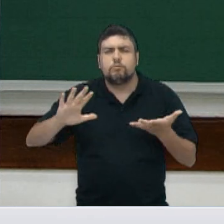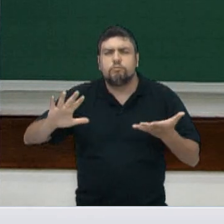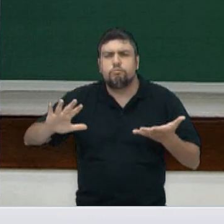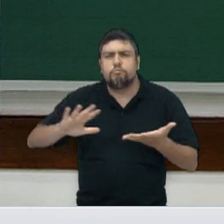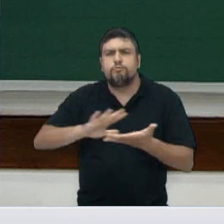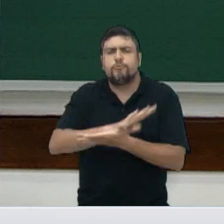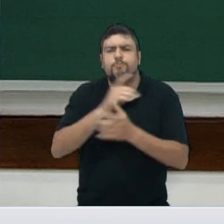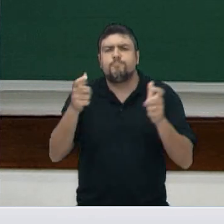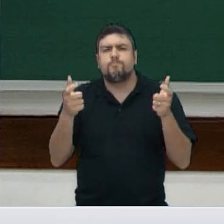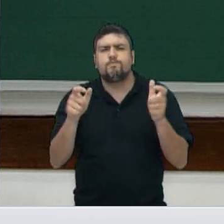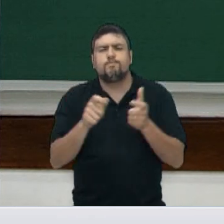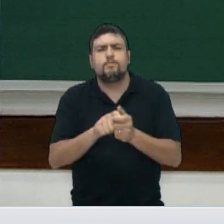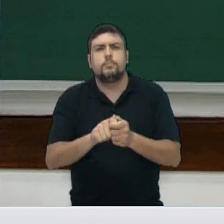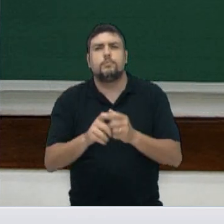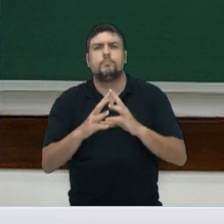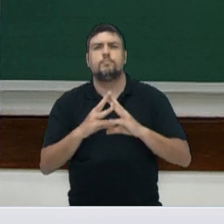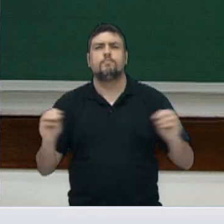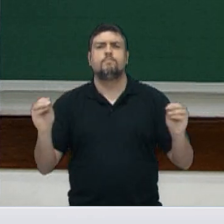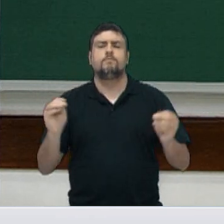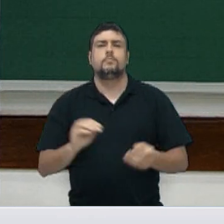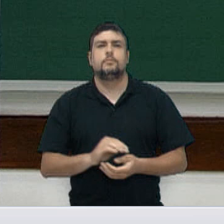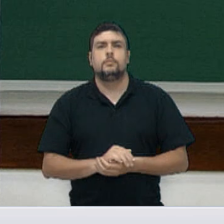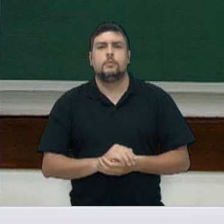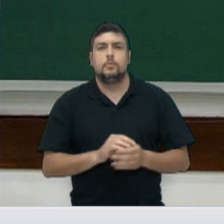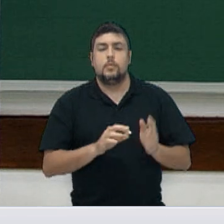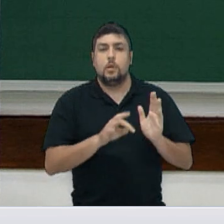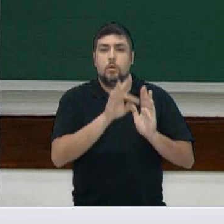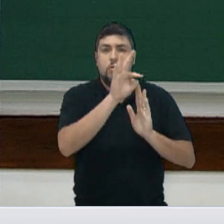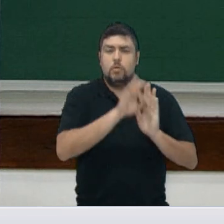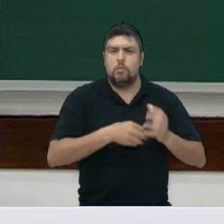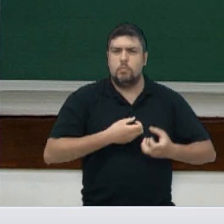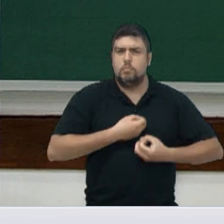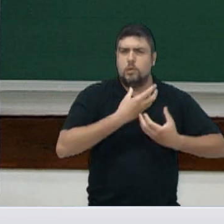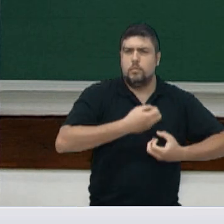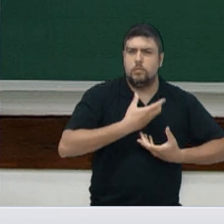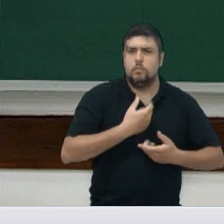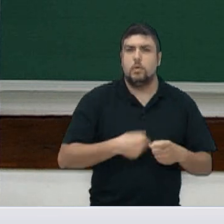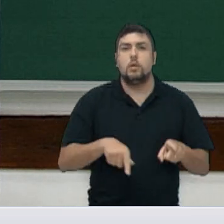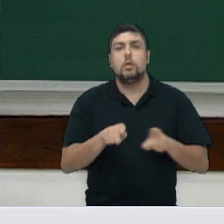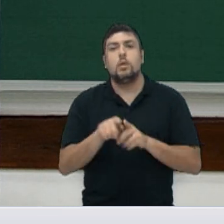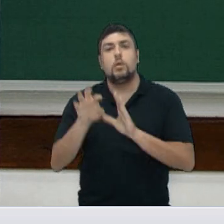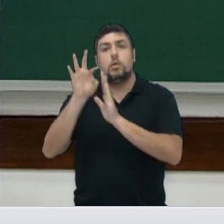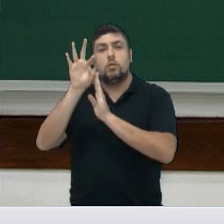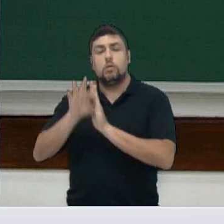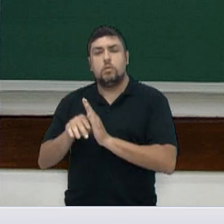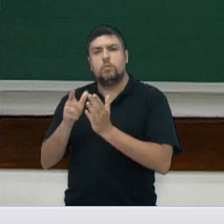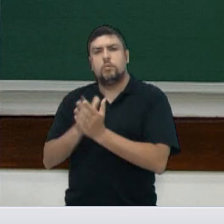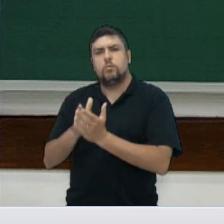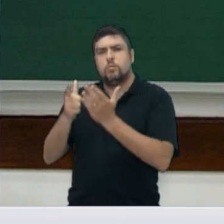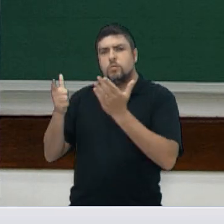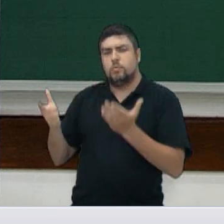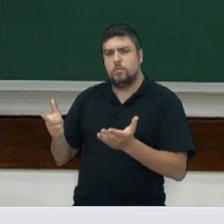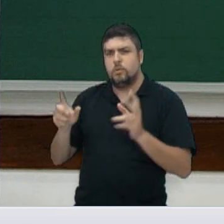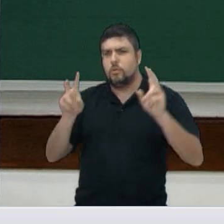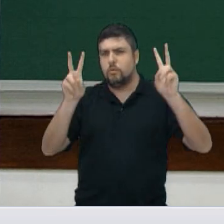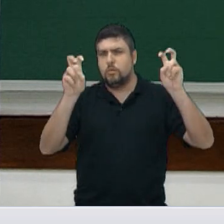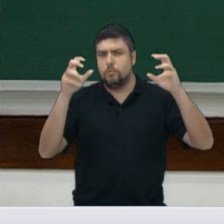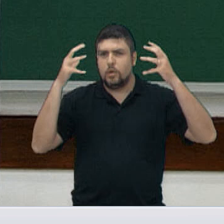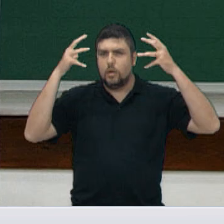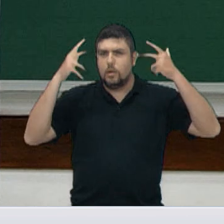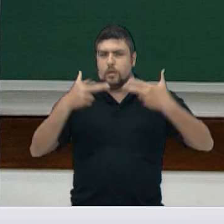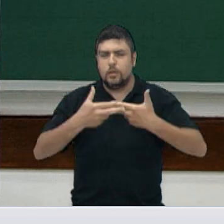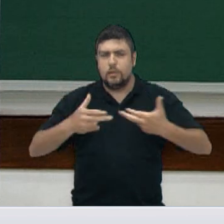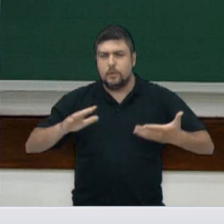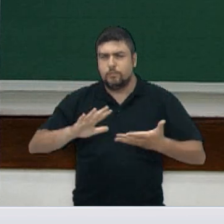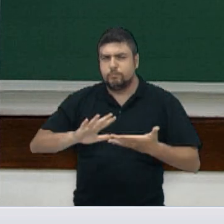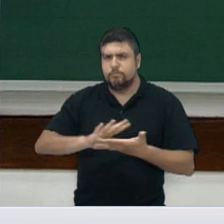um texto, um poema e lemos um texto informativo sobre os animais em extinção. Tá